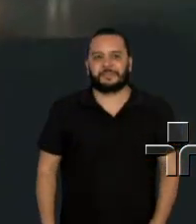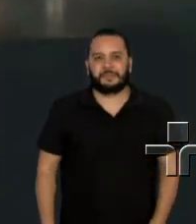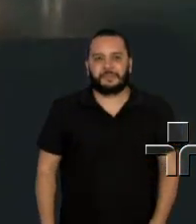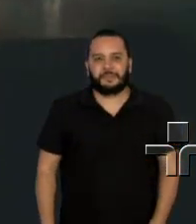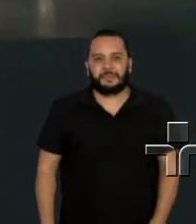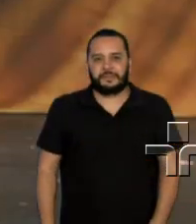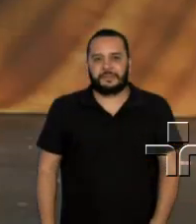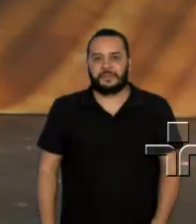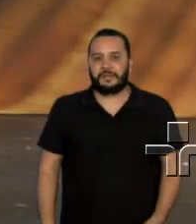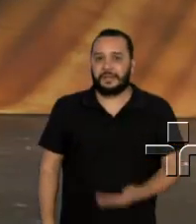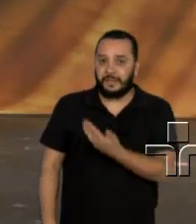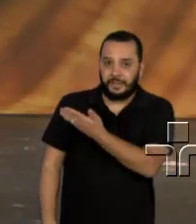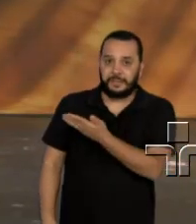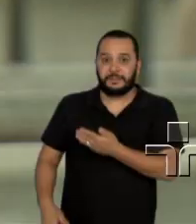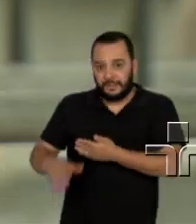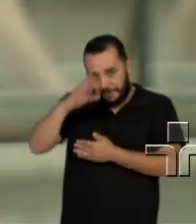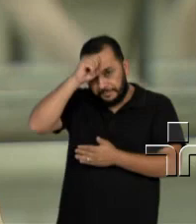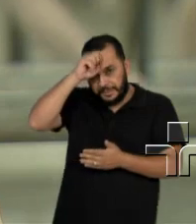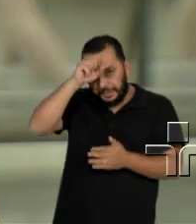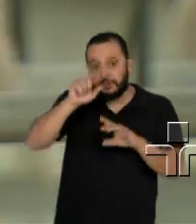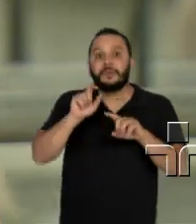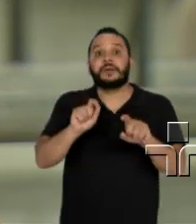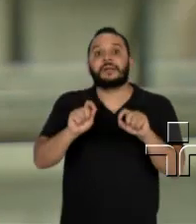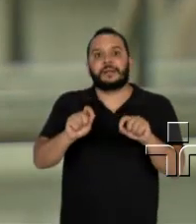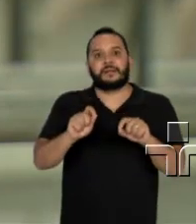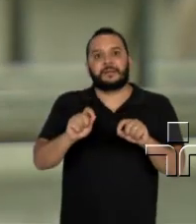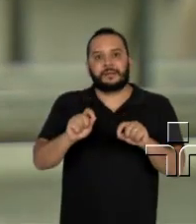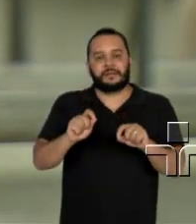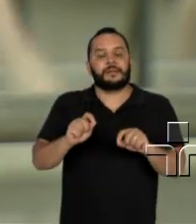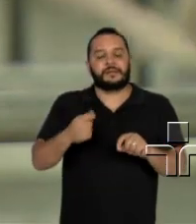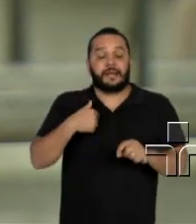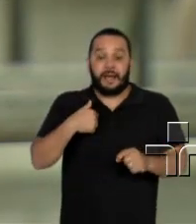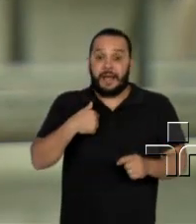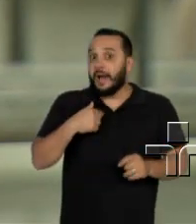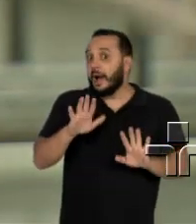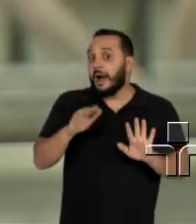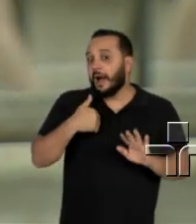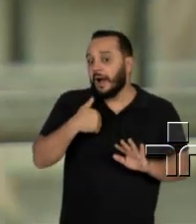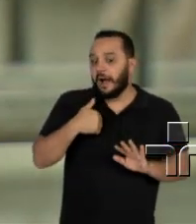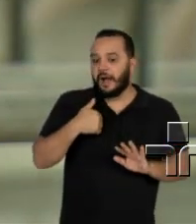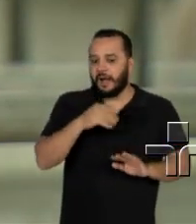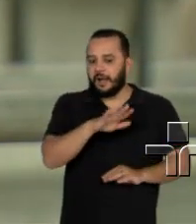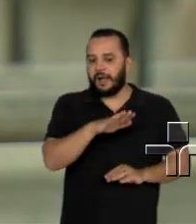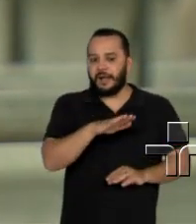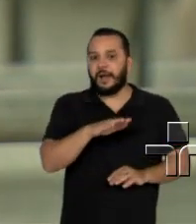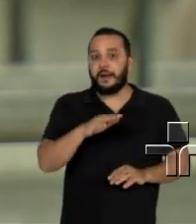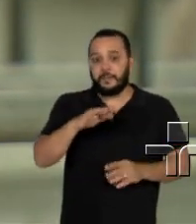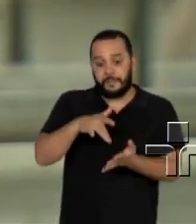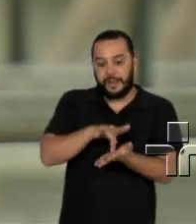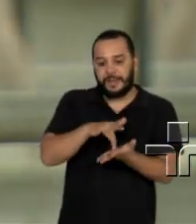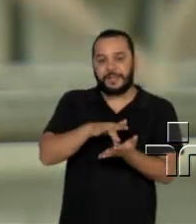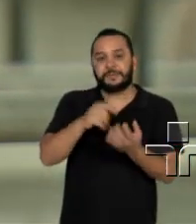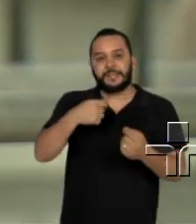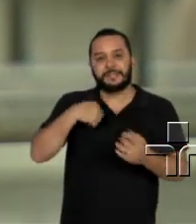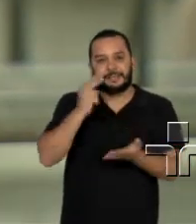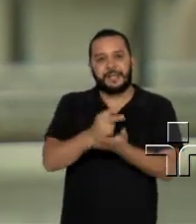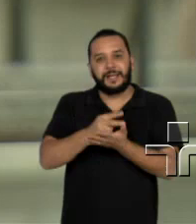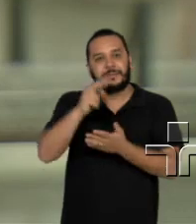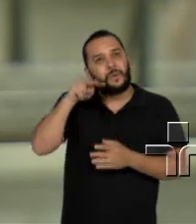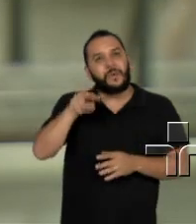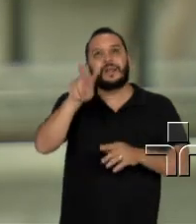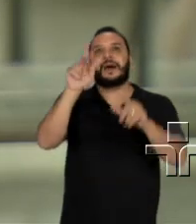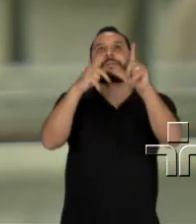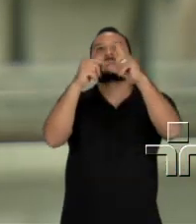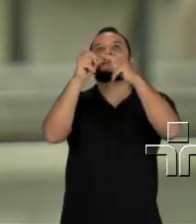elas aprendem na primeira aula que uma bailarina deve sempre olhar para as estrelas mesmo que não as enxerga por que um dia elas irão brilhar